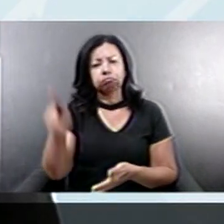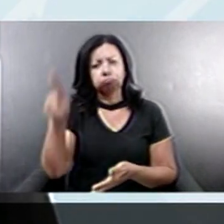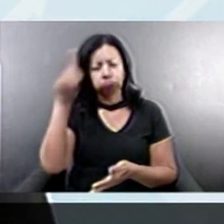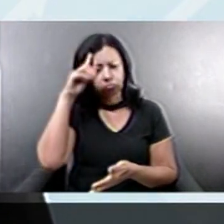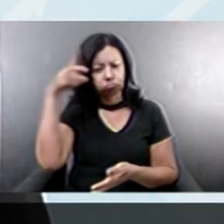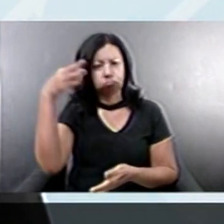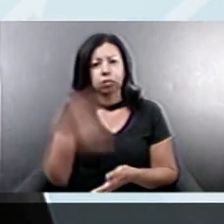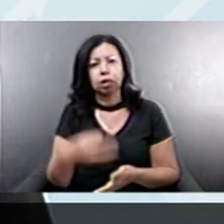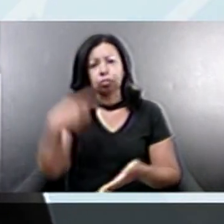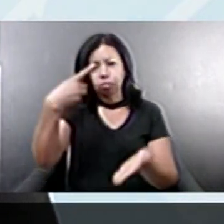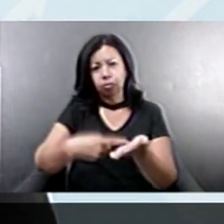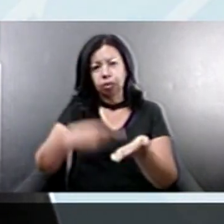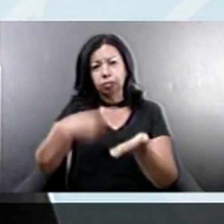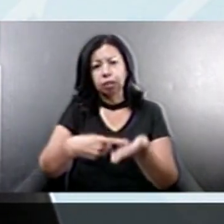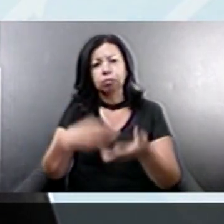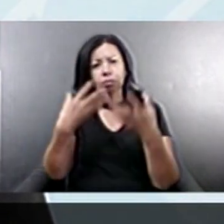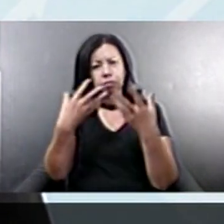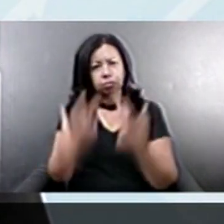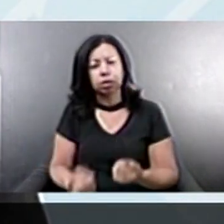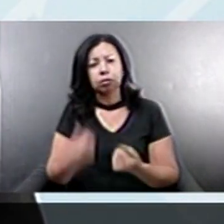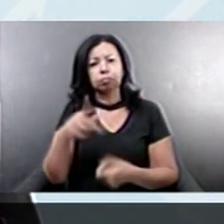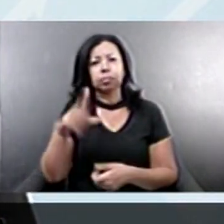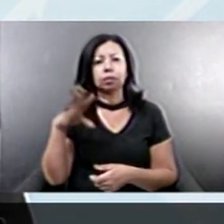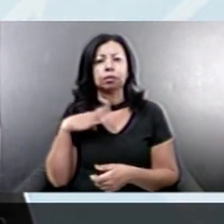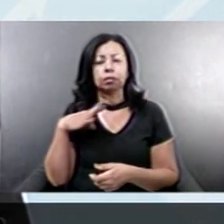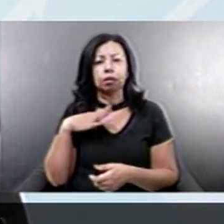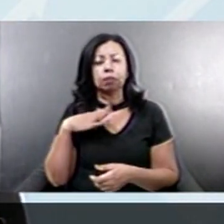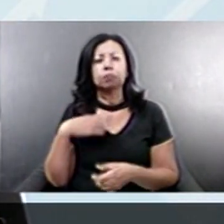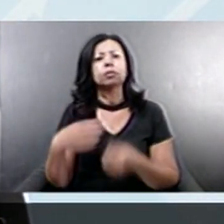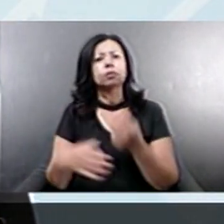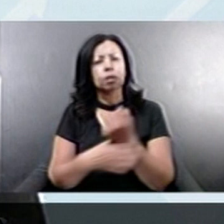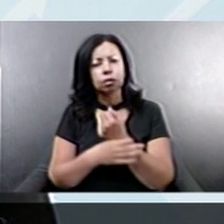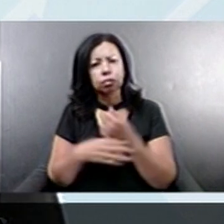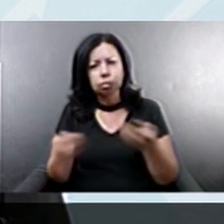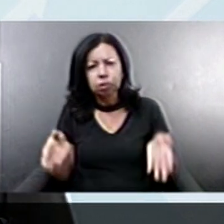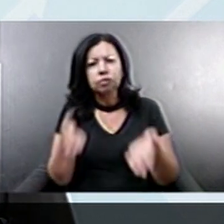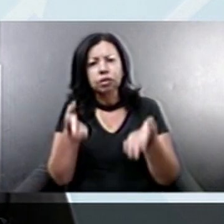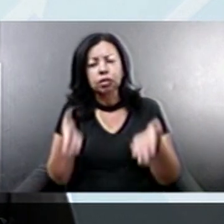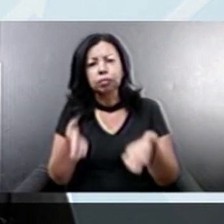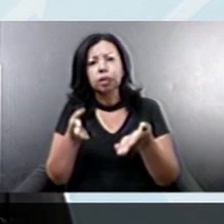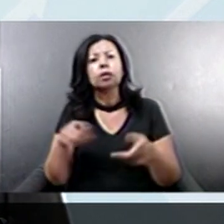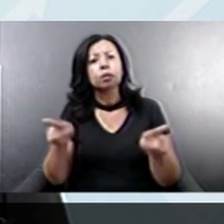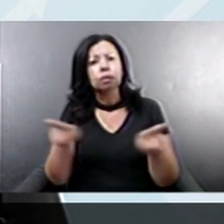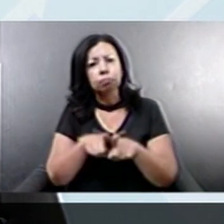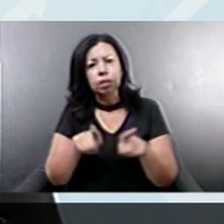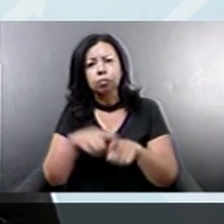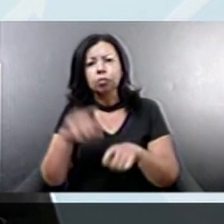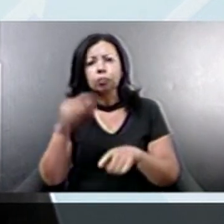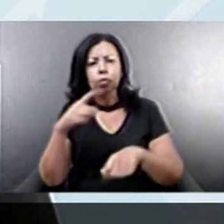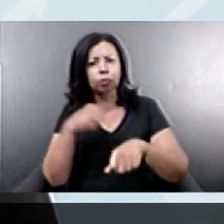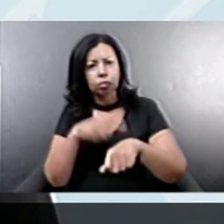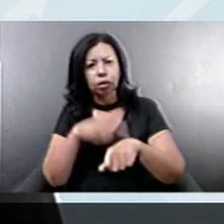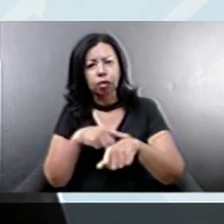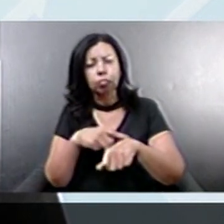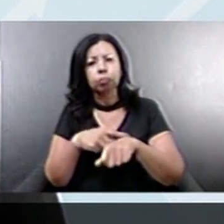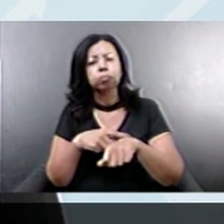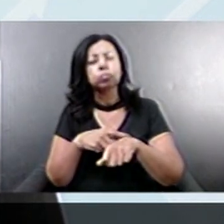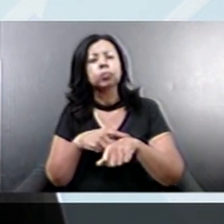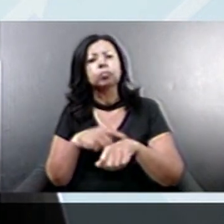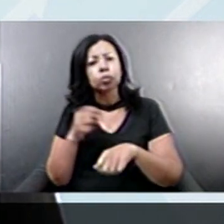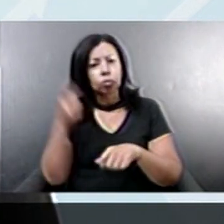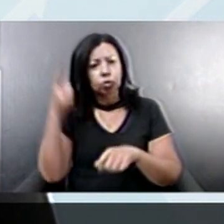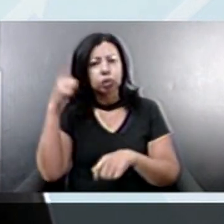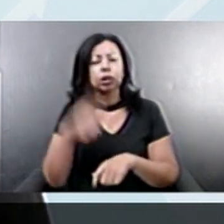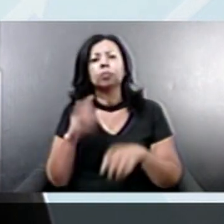os compromissos assumidos pela cidade, garantimos os investimentos e, apesar de pouco tempo, colocamos